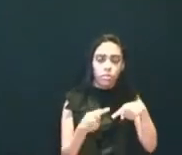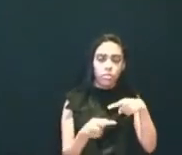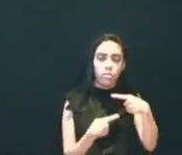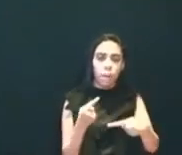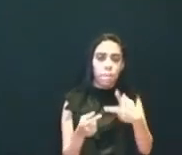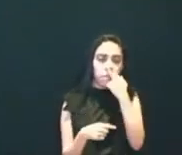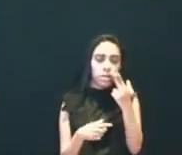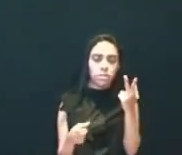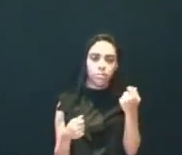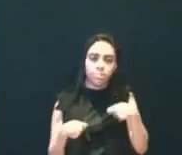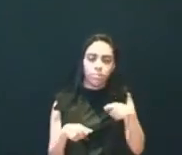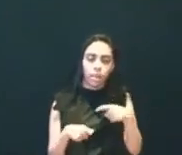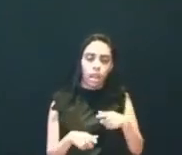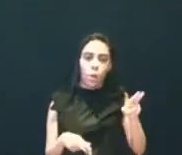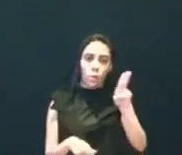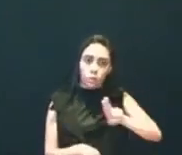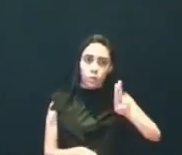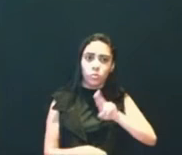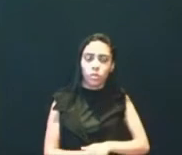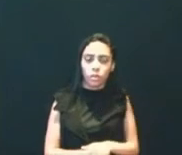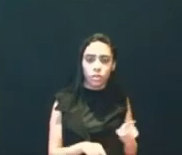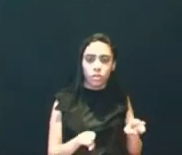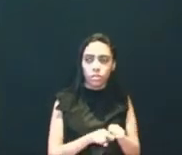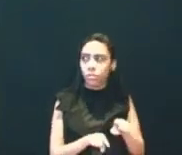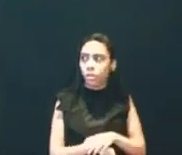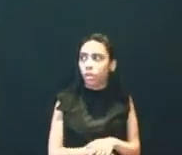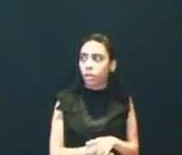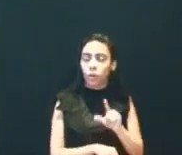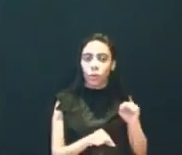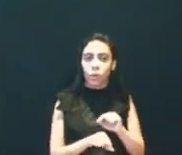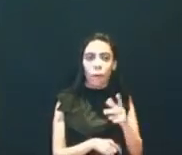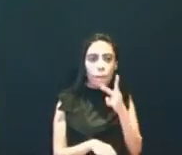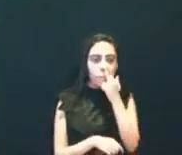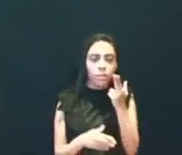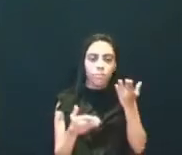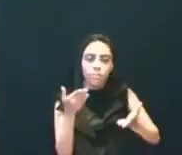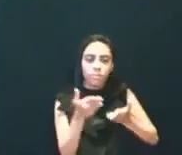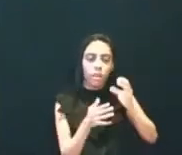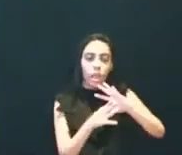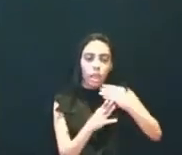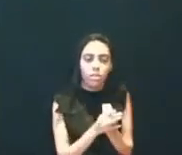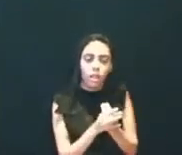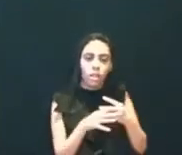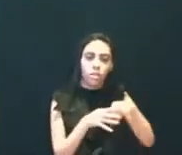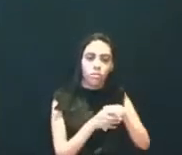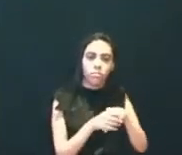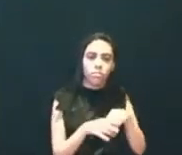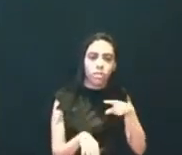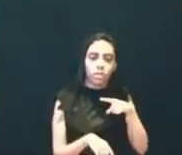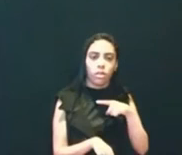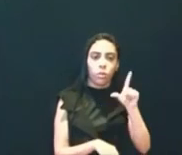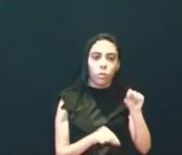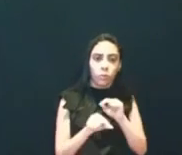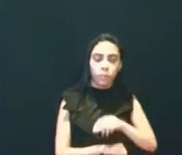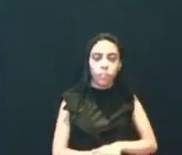de medula óssea. E, mais recentemente, a estratégia da terapia de células T com reconhecimento antigênico,